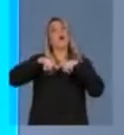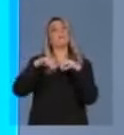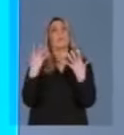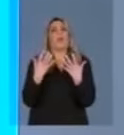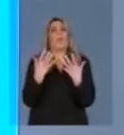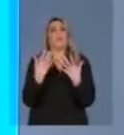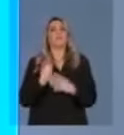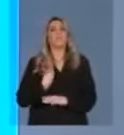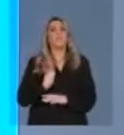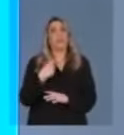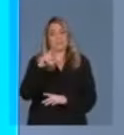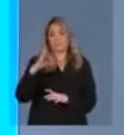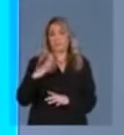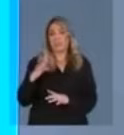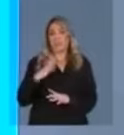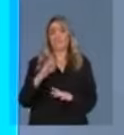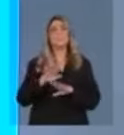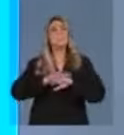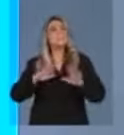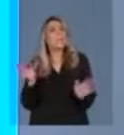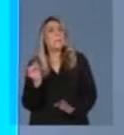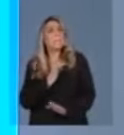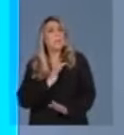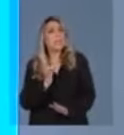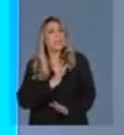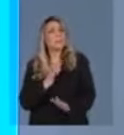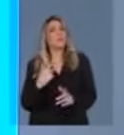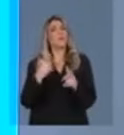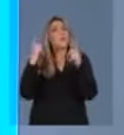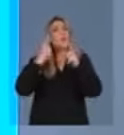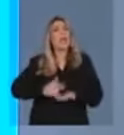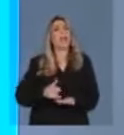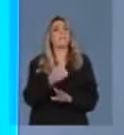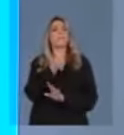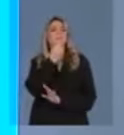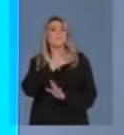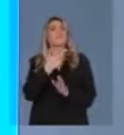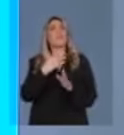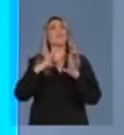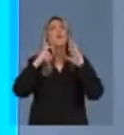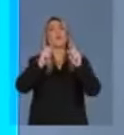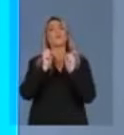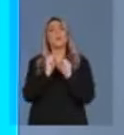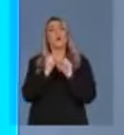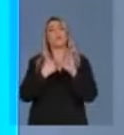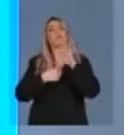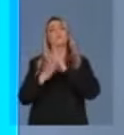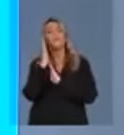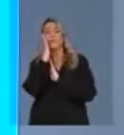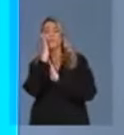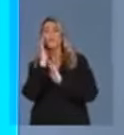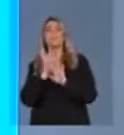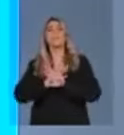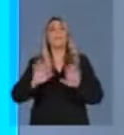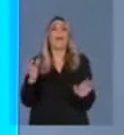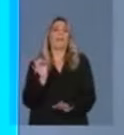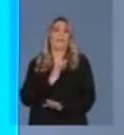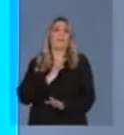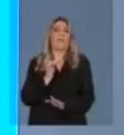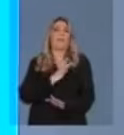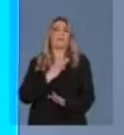sair nas ruas sem medo em que as mães os pais possam dormir sem medo de que os seus filhos não voltem para